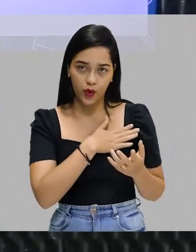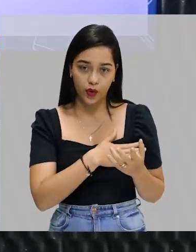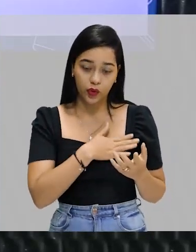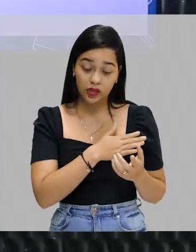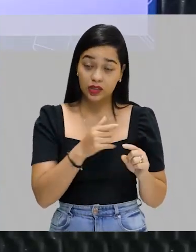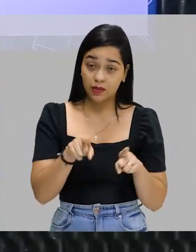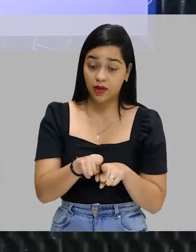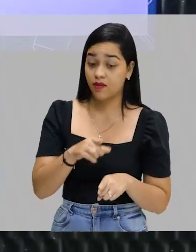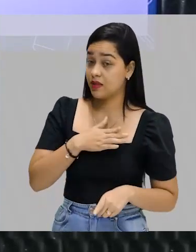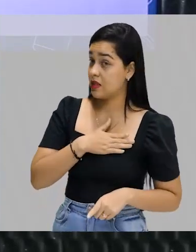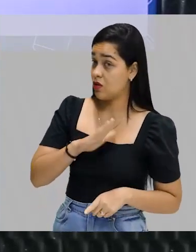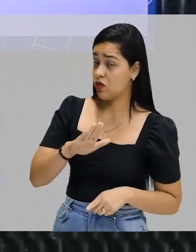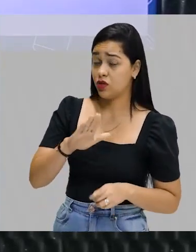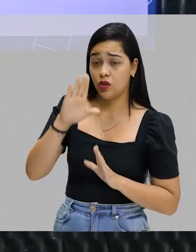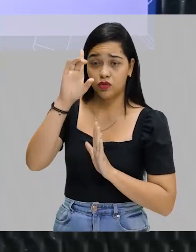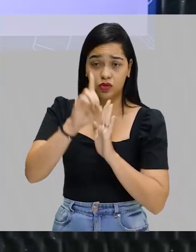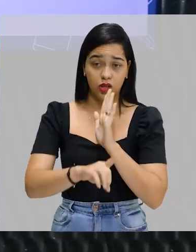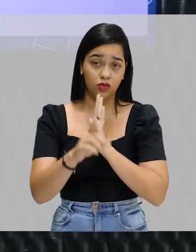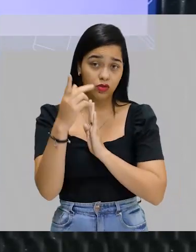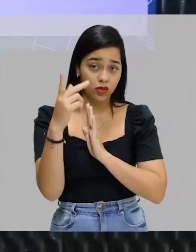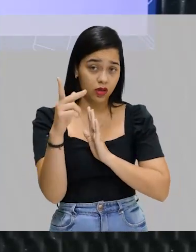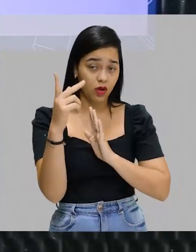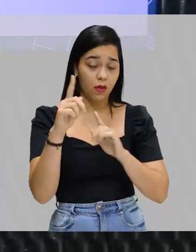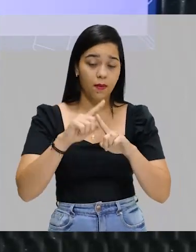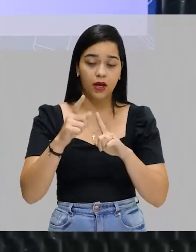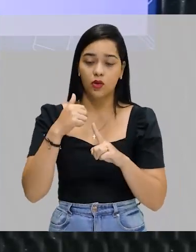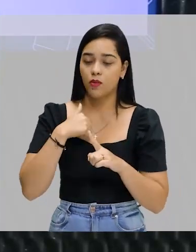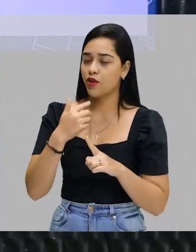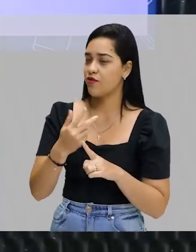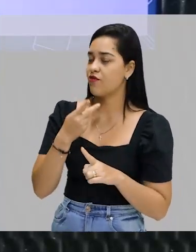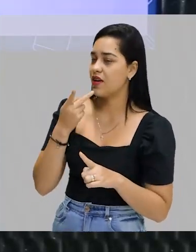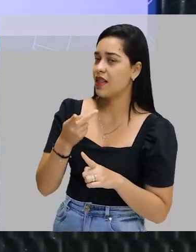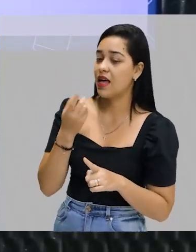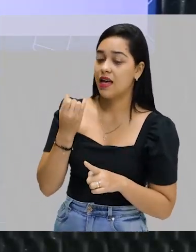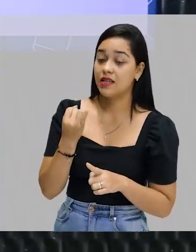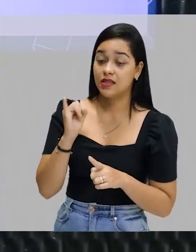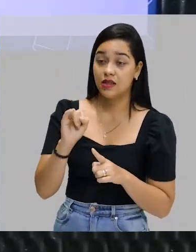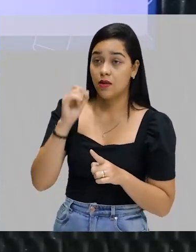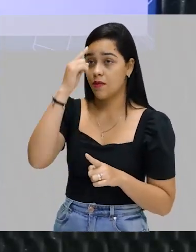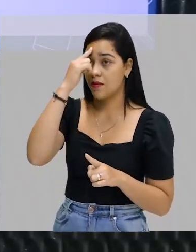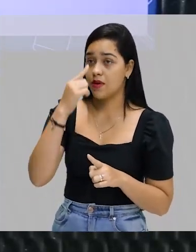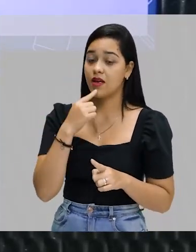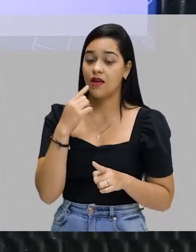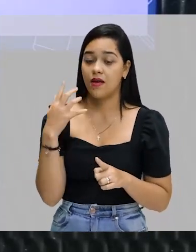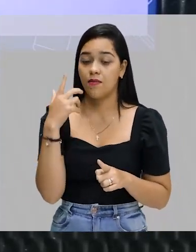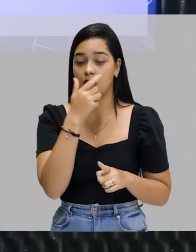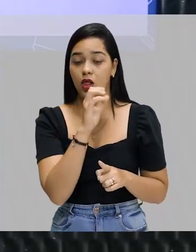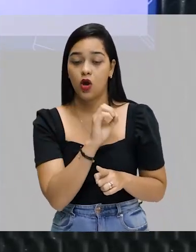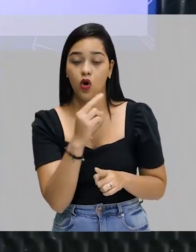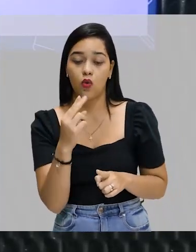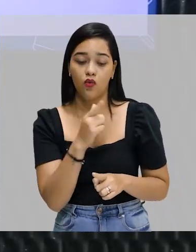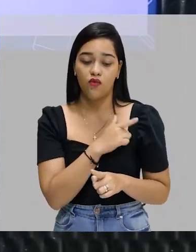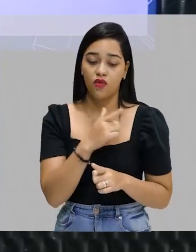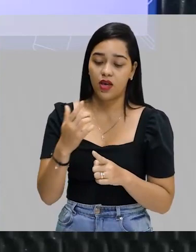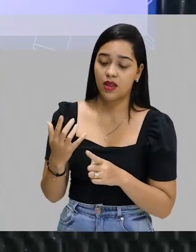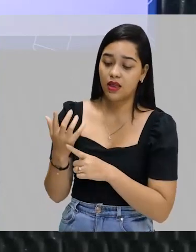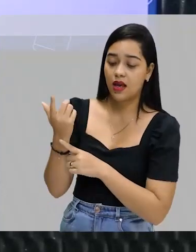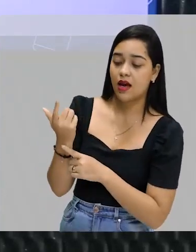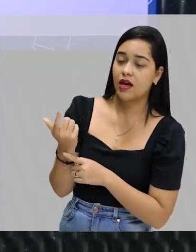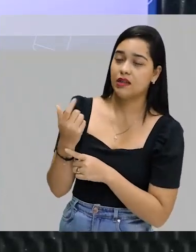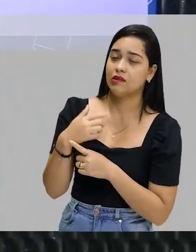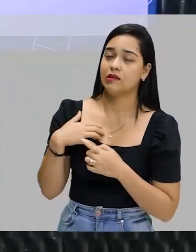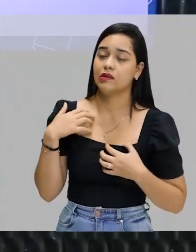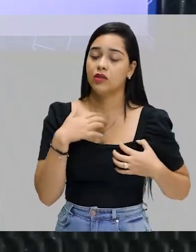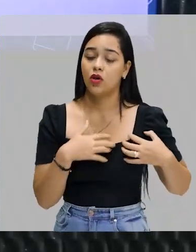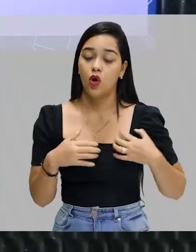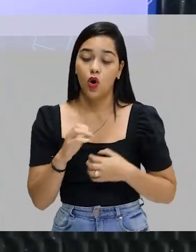te agrada. Isso é um direito teu. Agora, você não pode dizer sobre forma alguma se alguma coisa é bela ou feia na arte que te